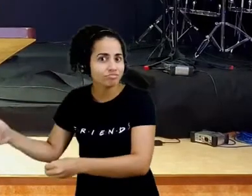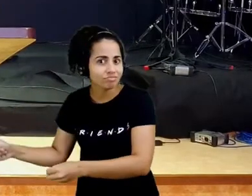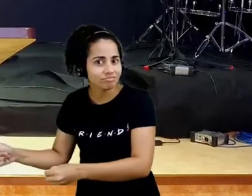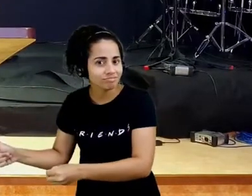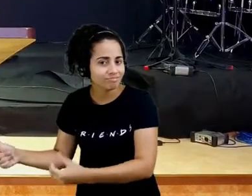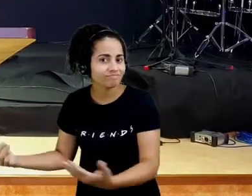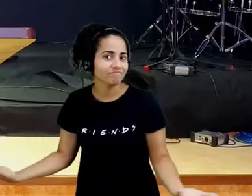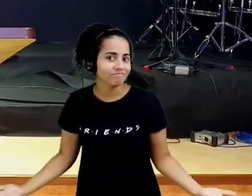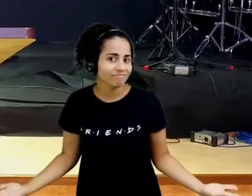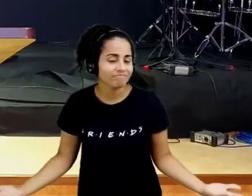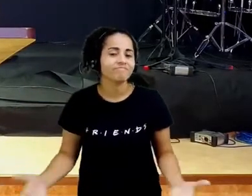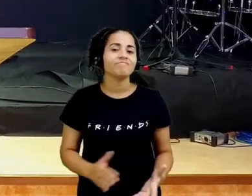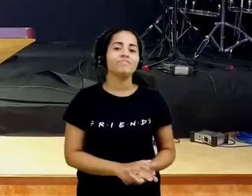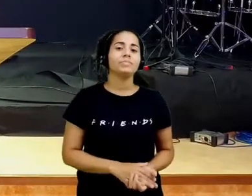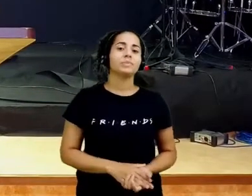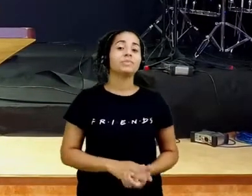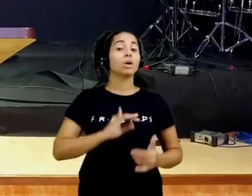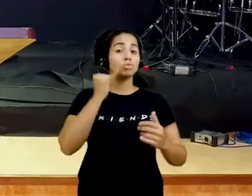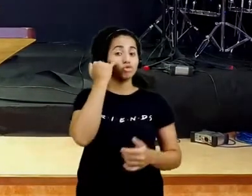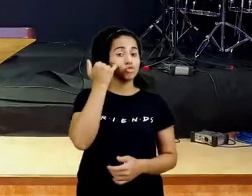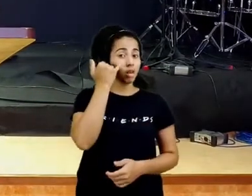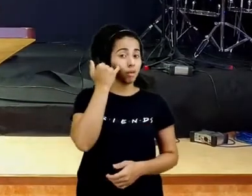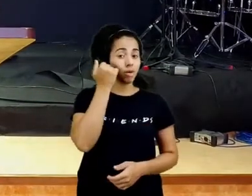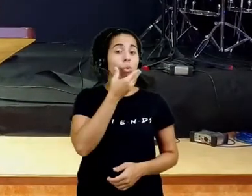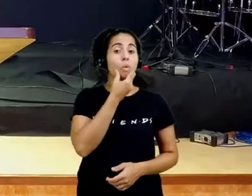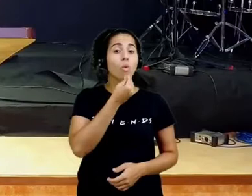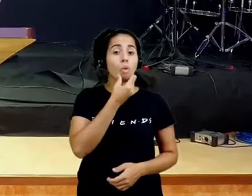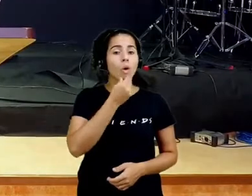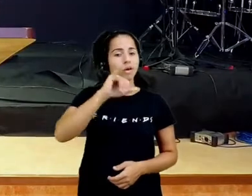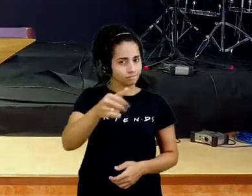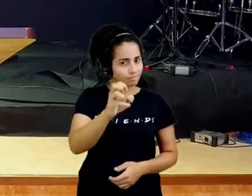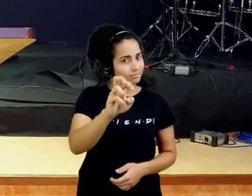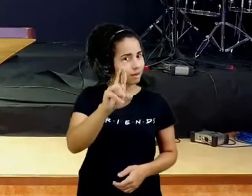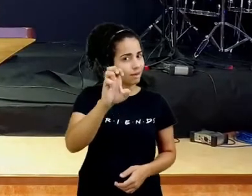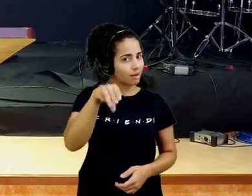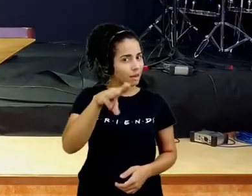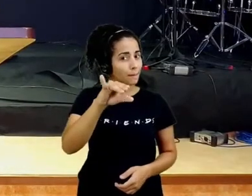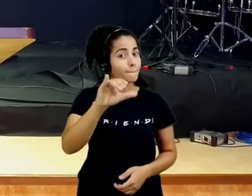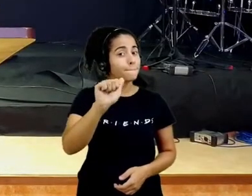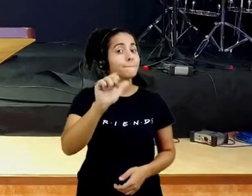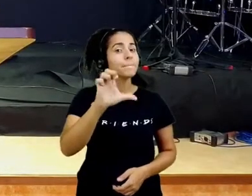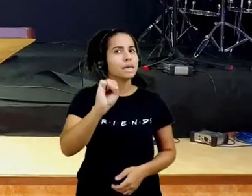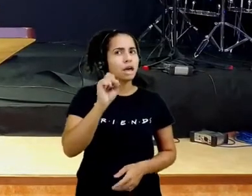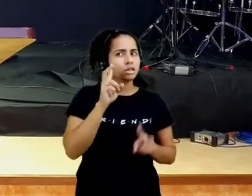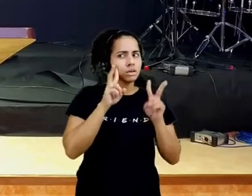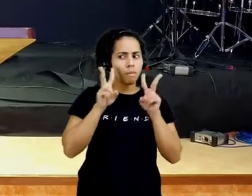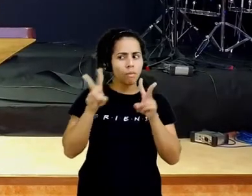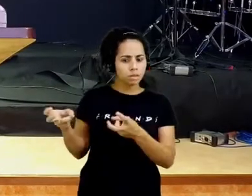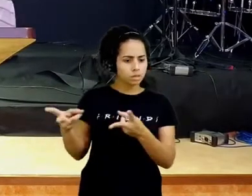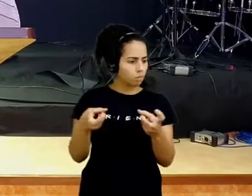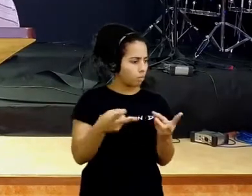outra coisa diante de Jeremias, desse grande profeta, a fazer, a não